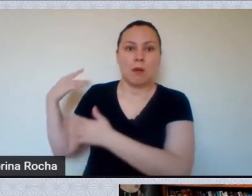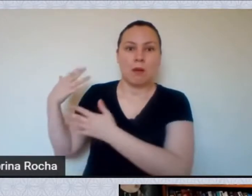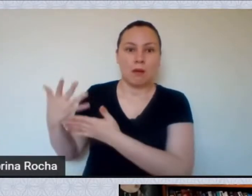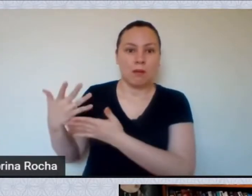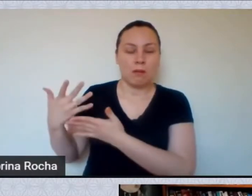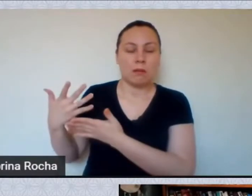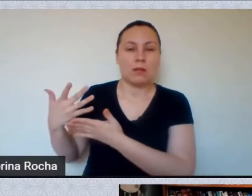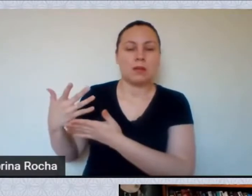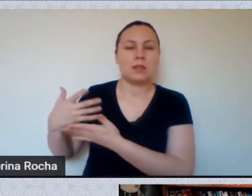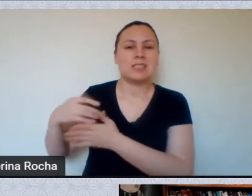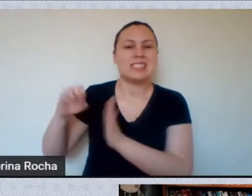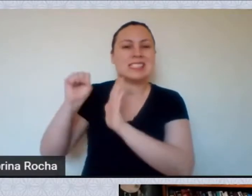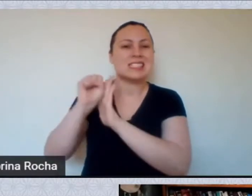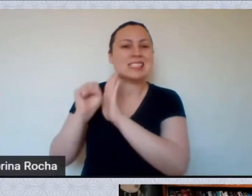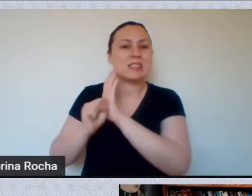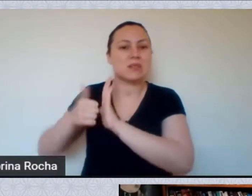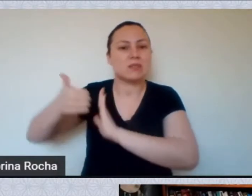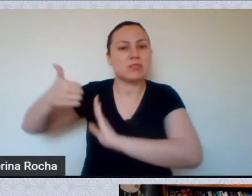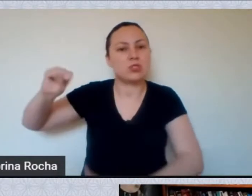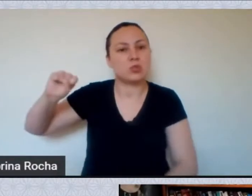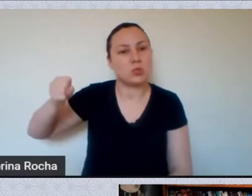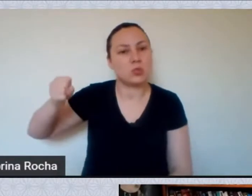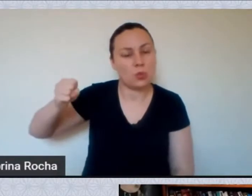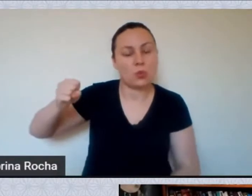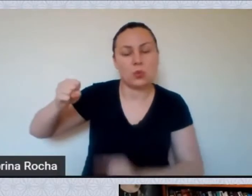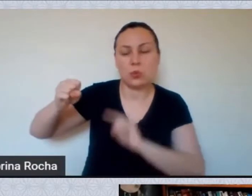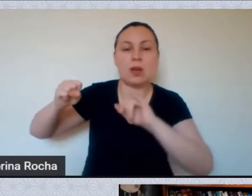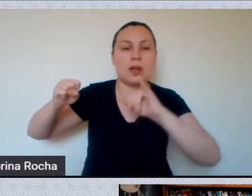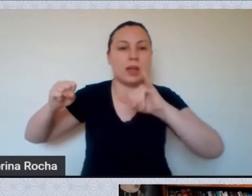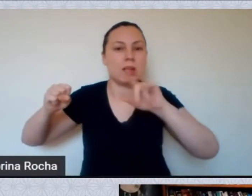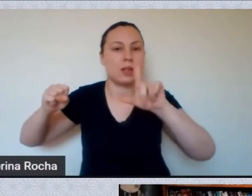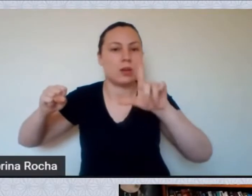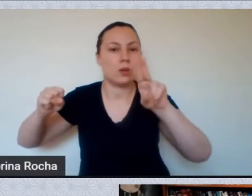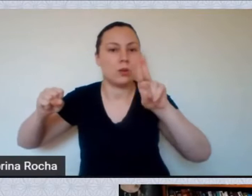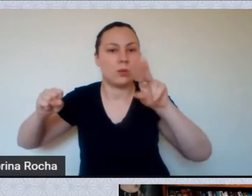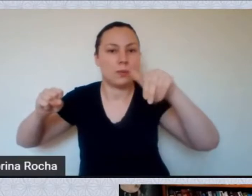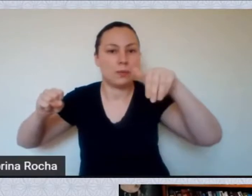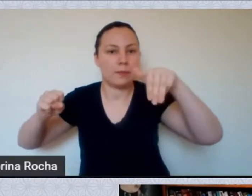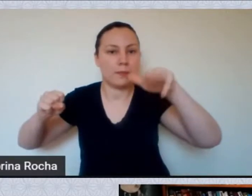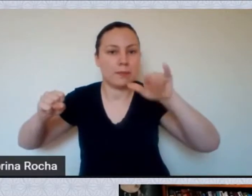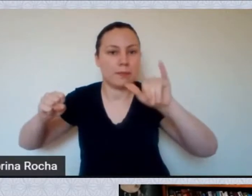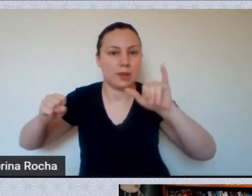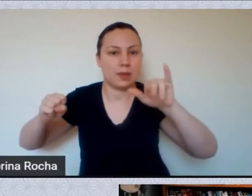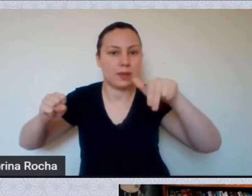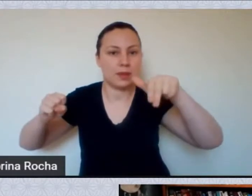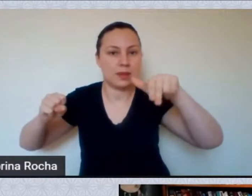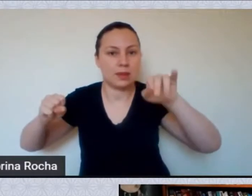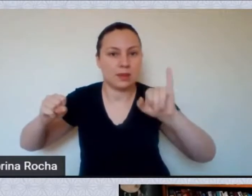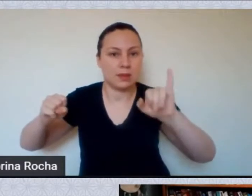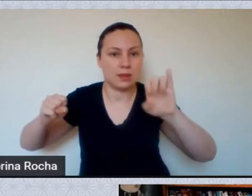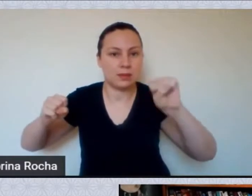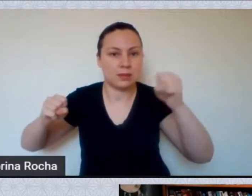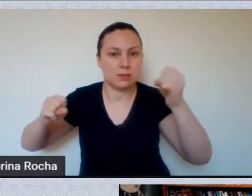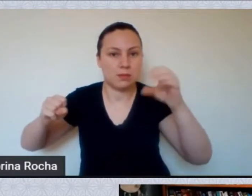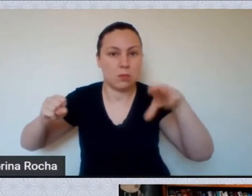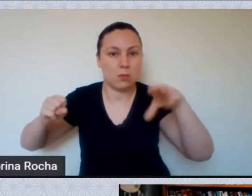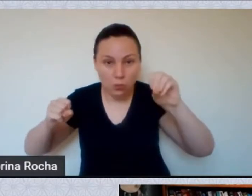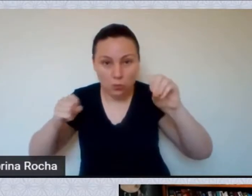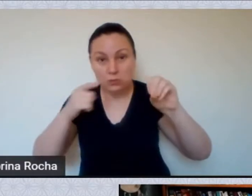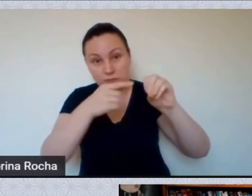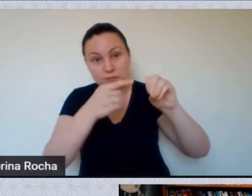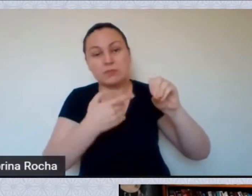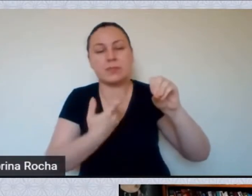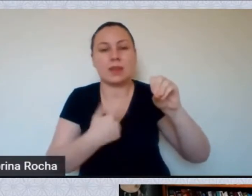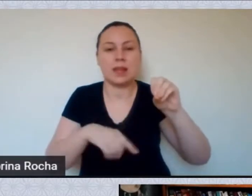iluminismo, o próprio sucesso da física do Newton, que descrevia tantas coisas incríveis com